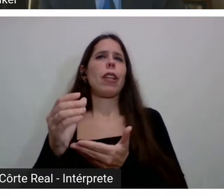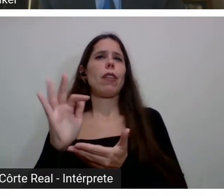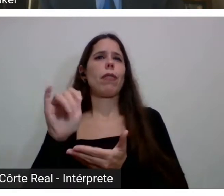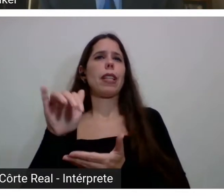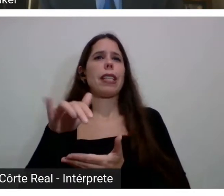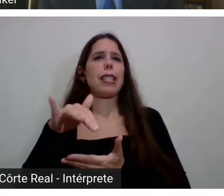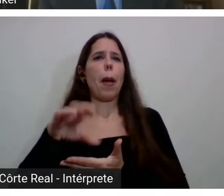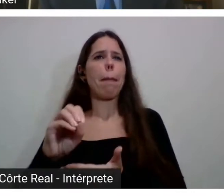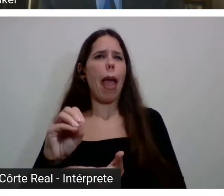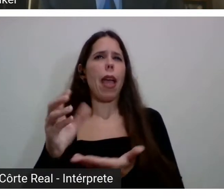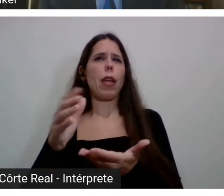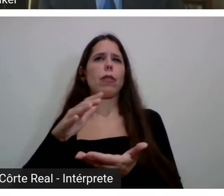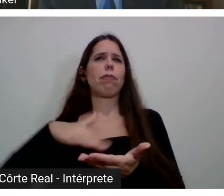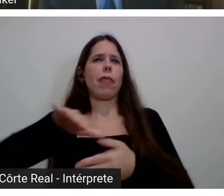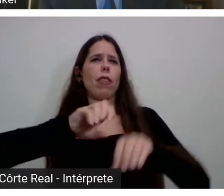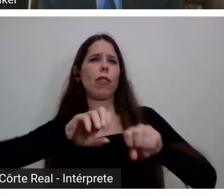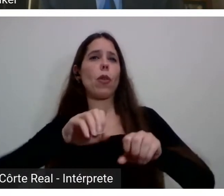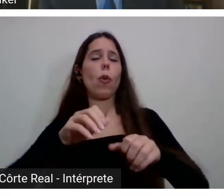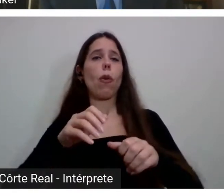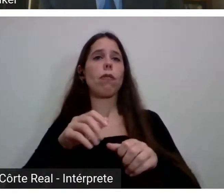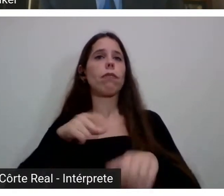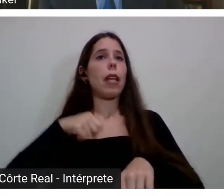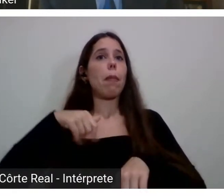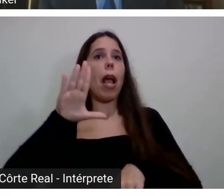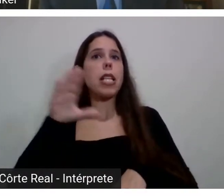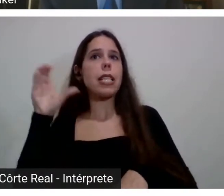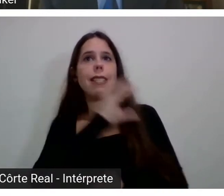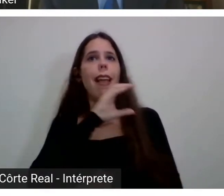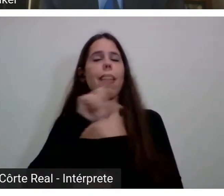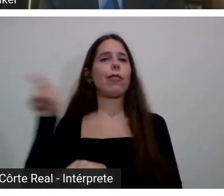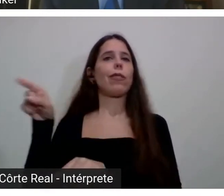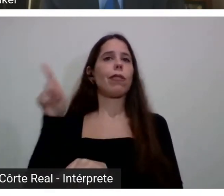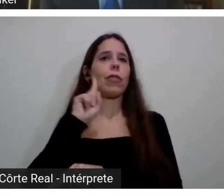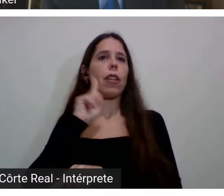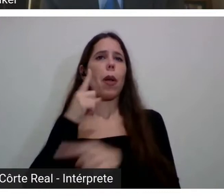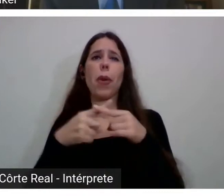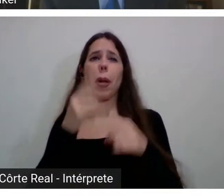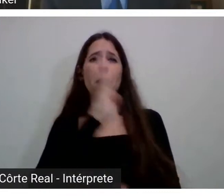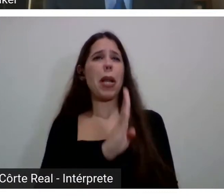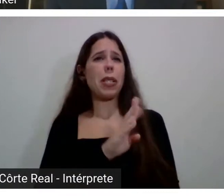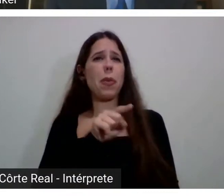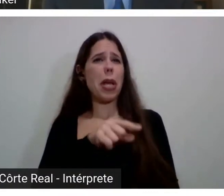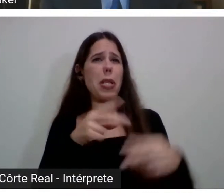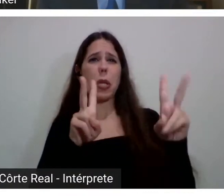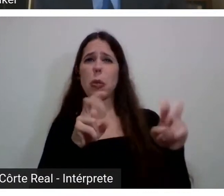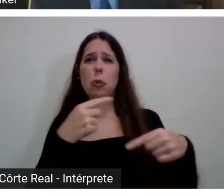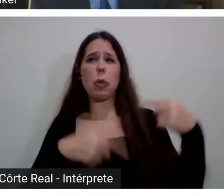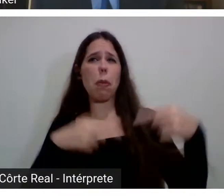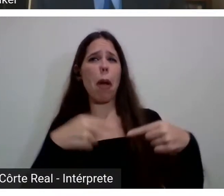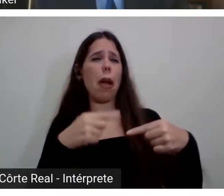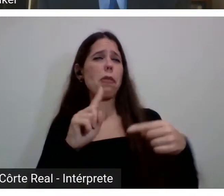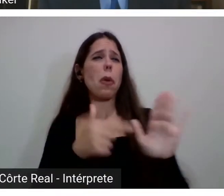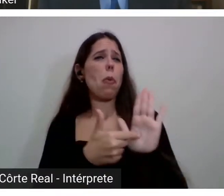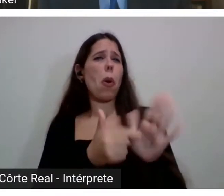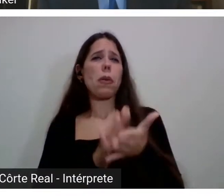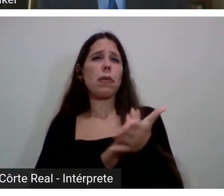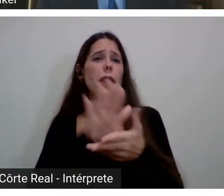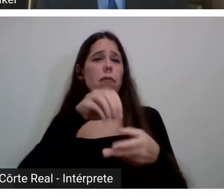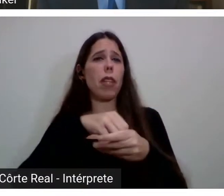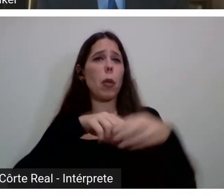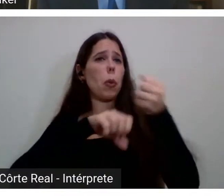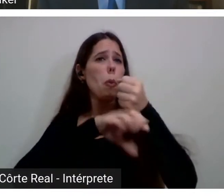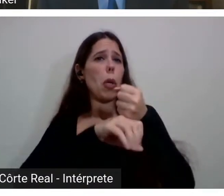esse debate não aparece na mídia. Você acha que dá, Rô? He's saying that he